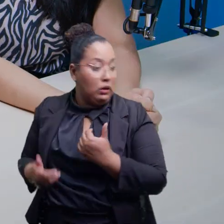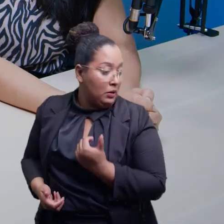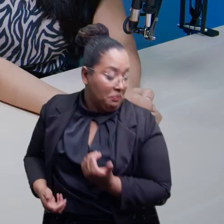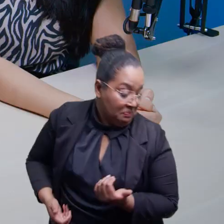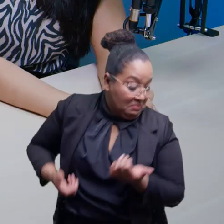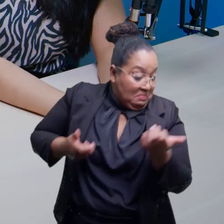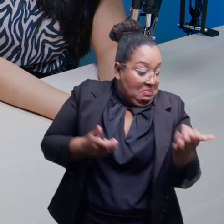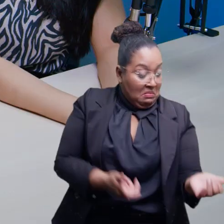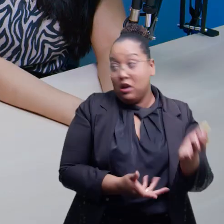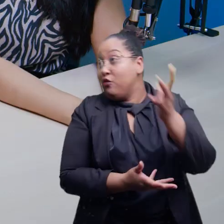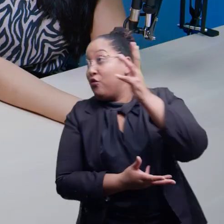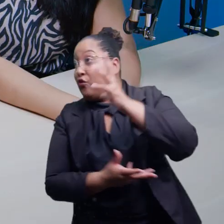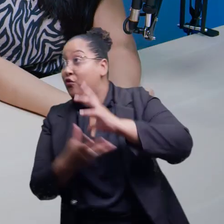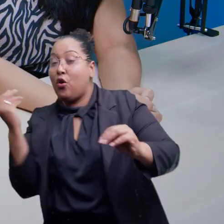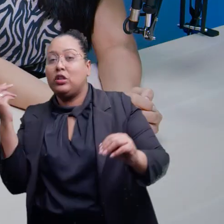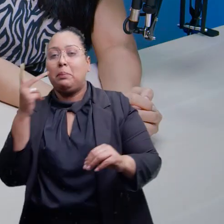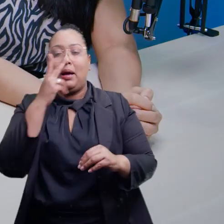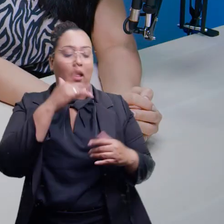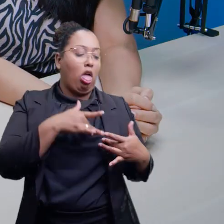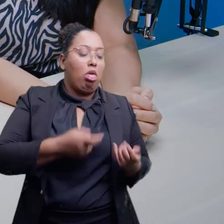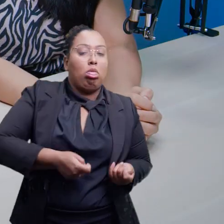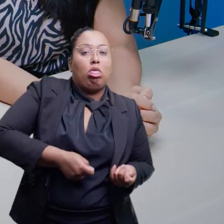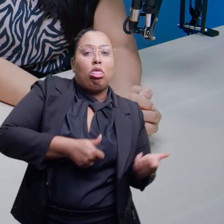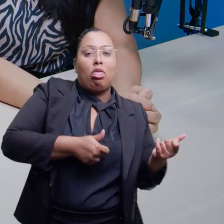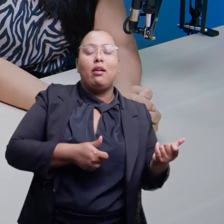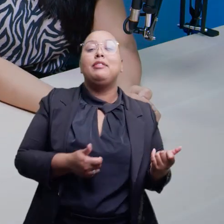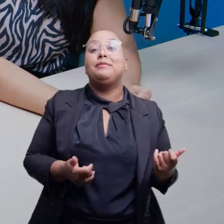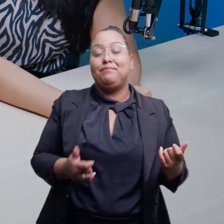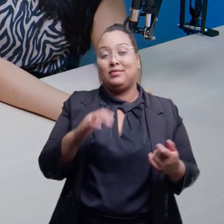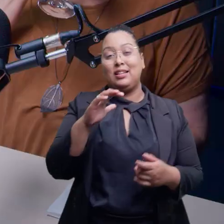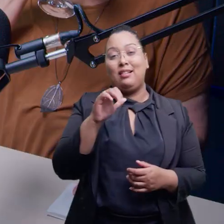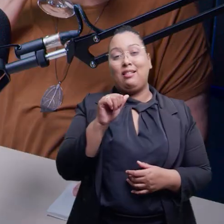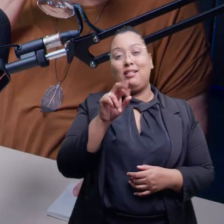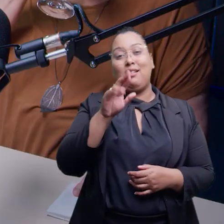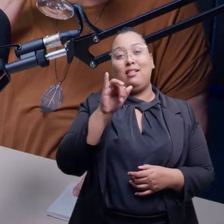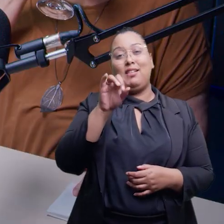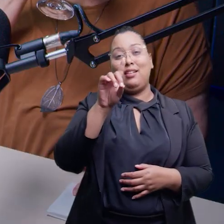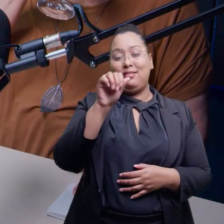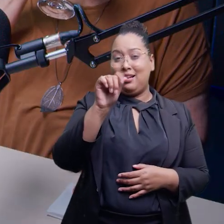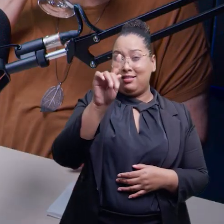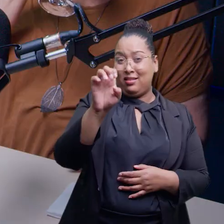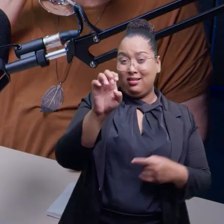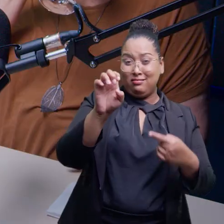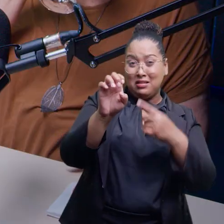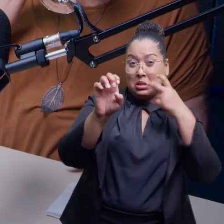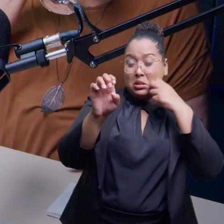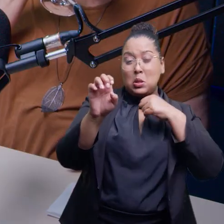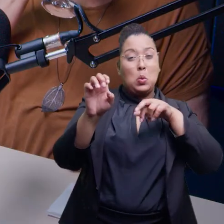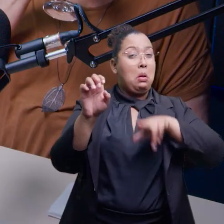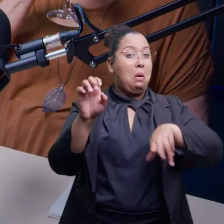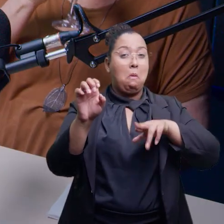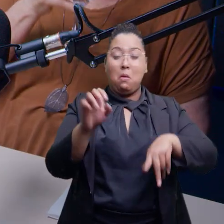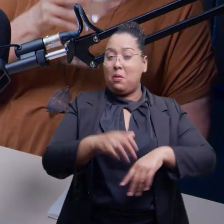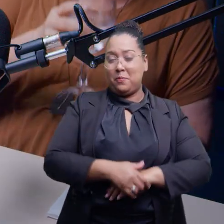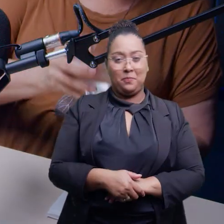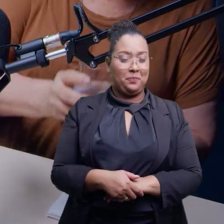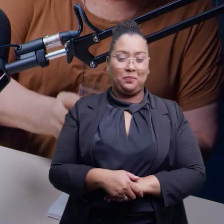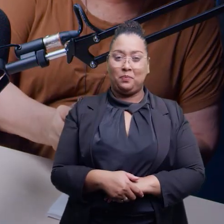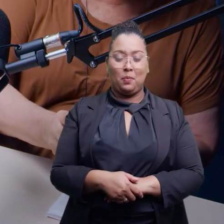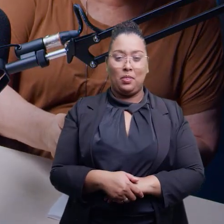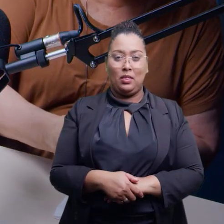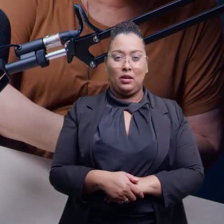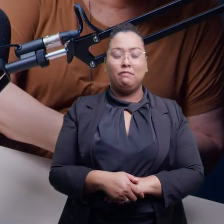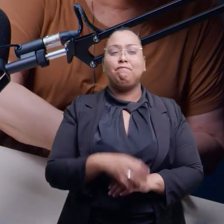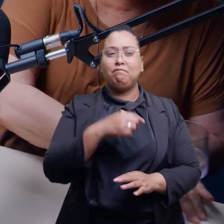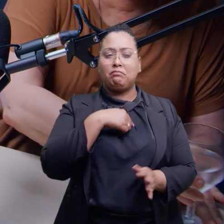E é como se fosse uma caridade, né? Então, acho que o principal é a gente conversar aqui também para mostrar que a adoção não é caridade, né?